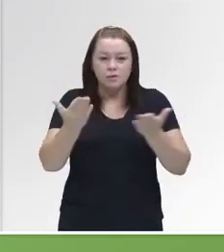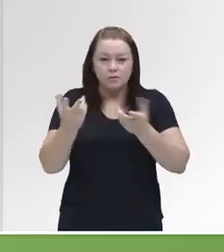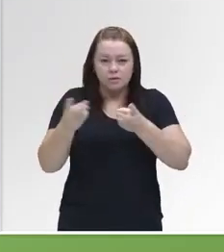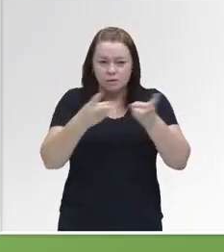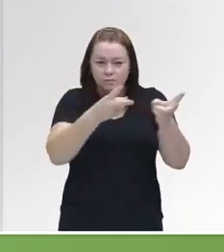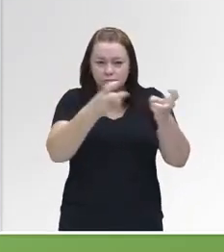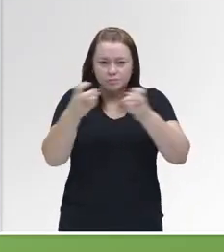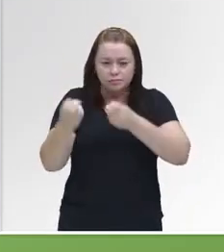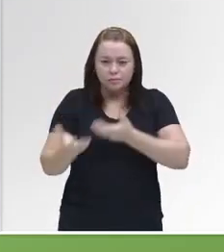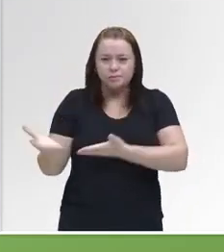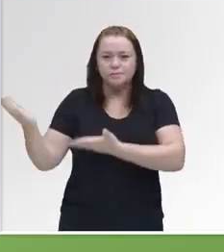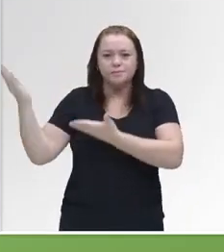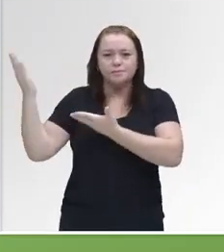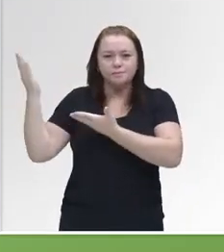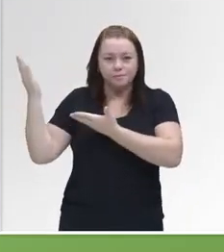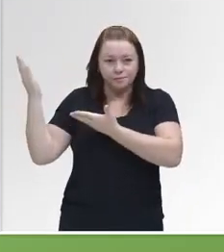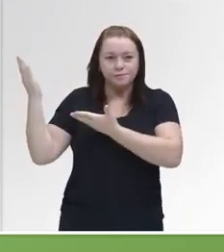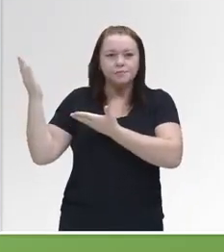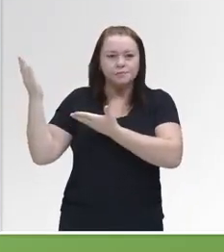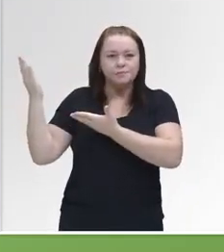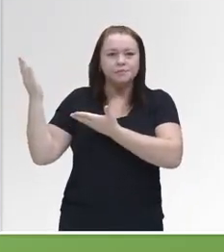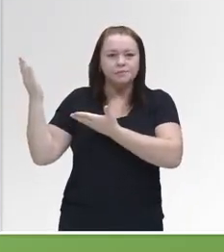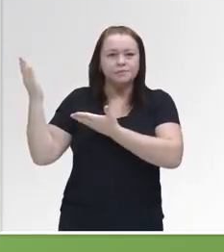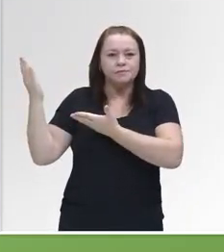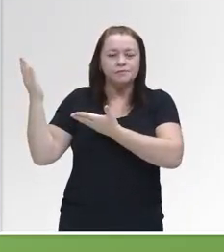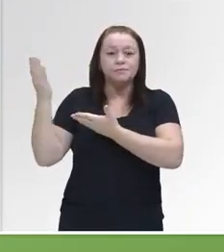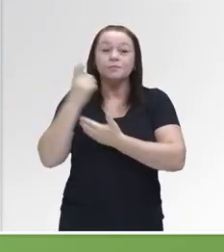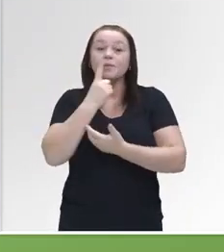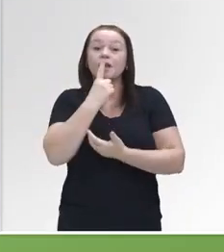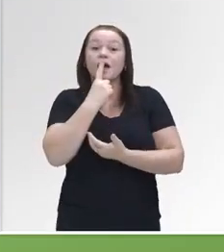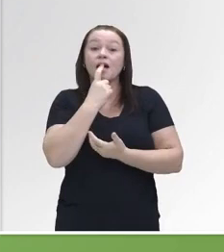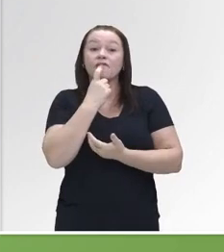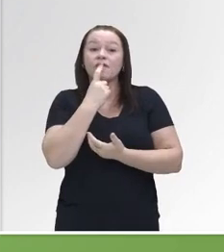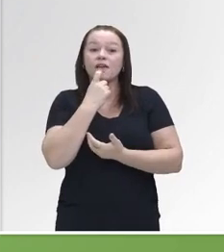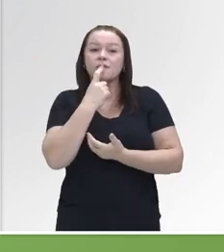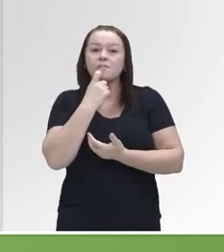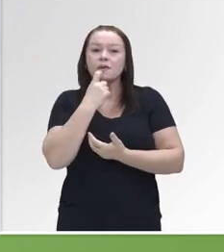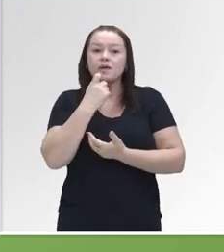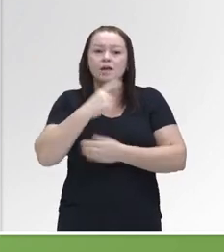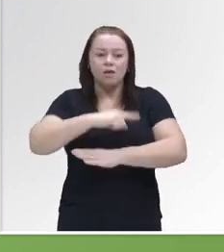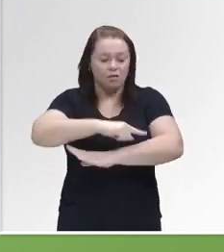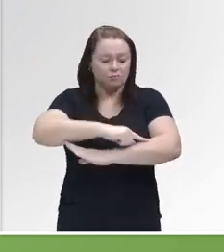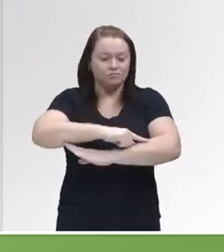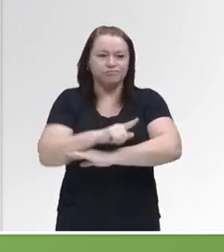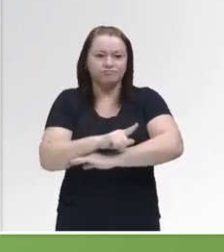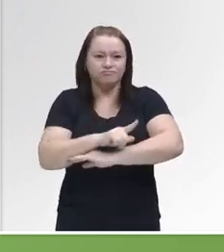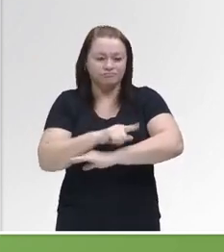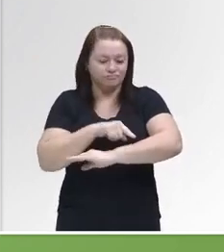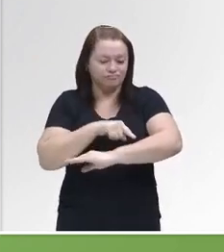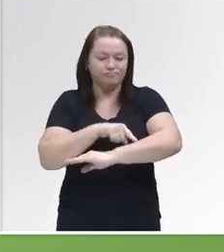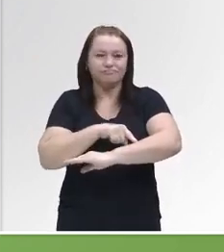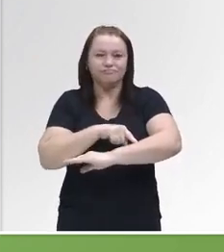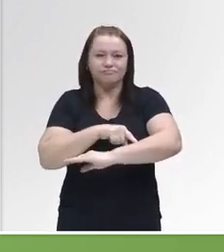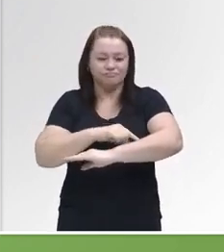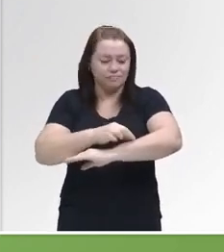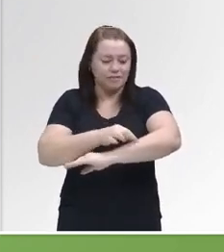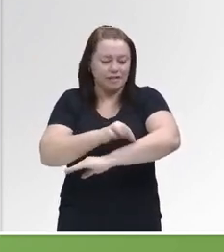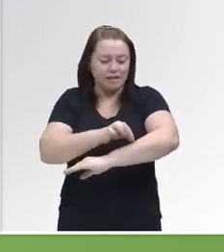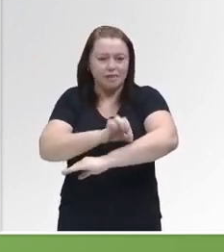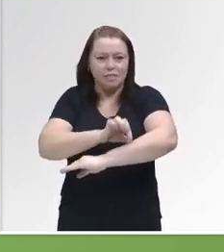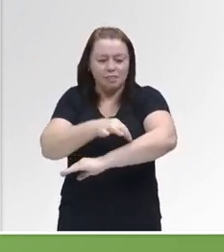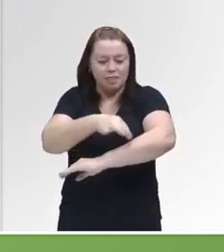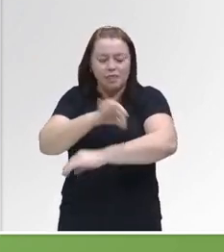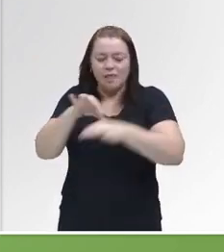a fratura ela é exposta, você observa que o osso ele fica exposto, ele sai da pele, né,